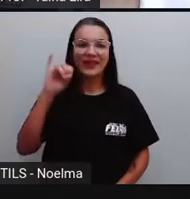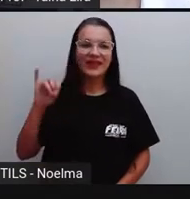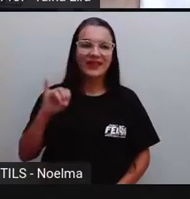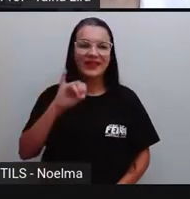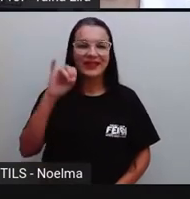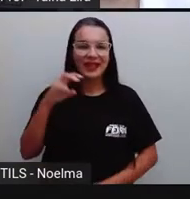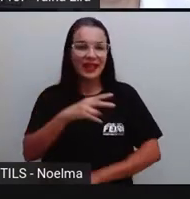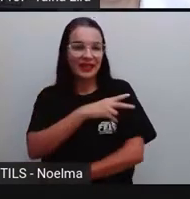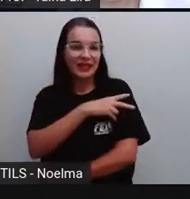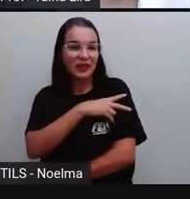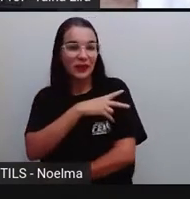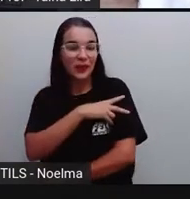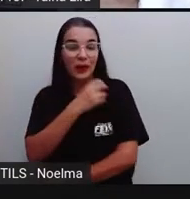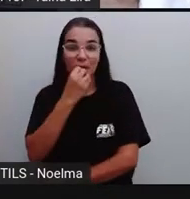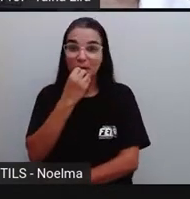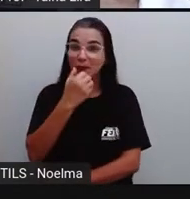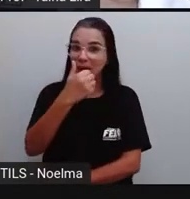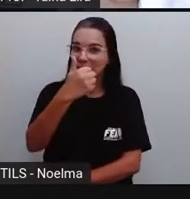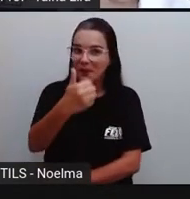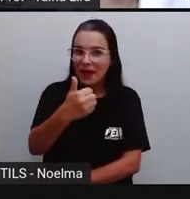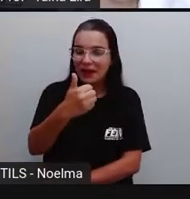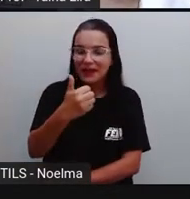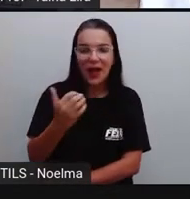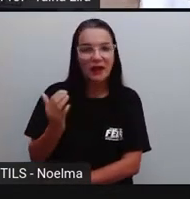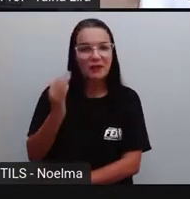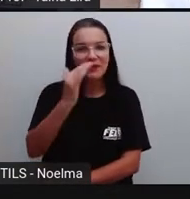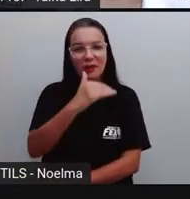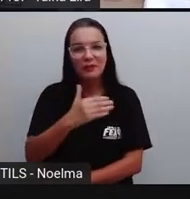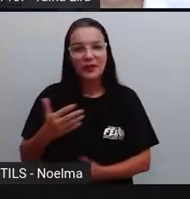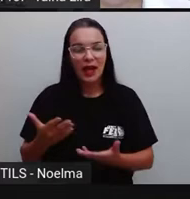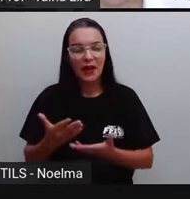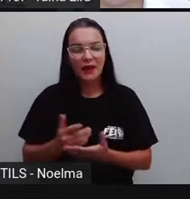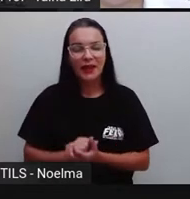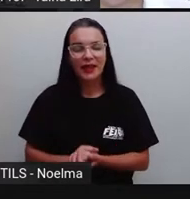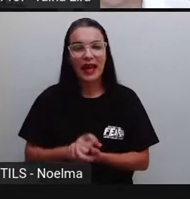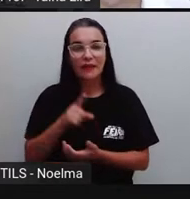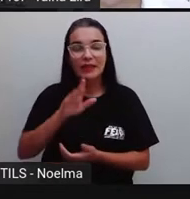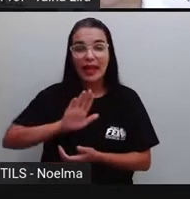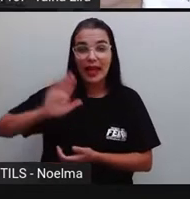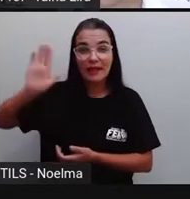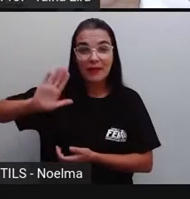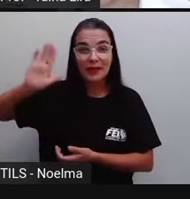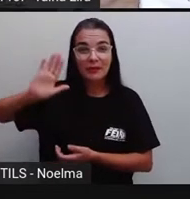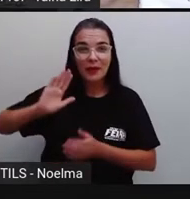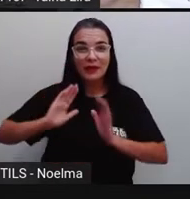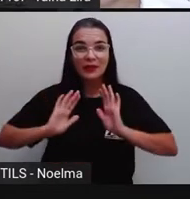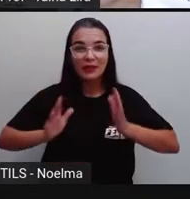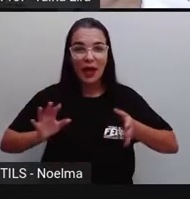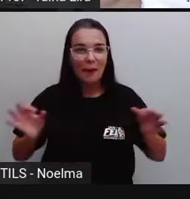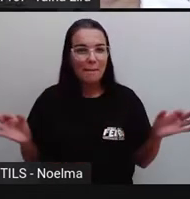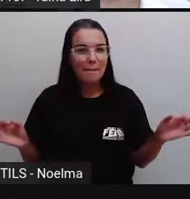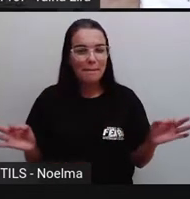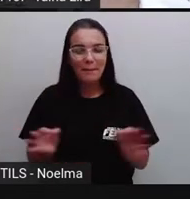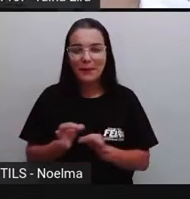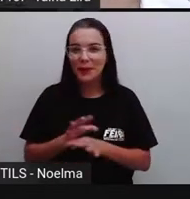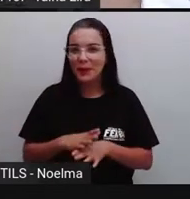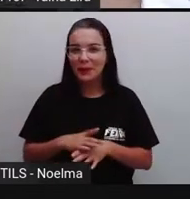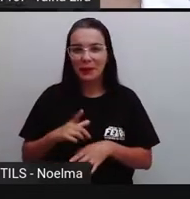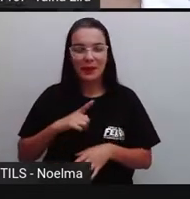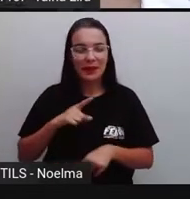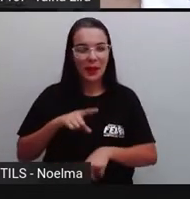Olá, segundo ano, como estão, meus amores? Vamos lá? Levanta aí a mão para prover. Quem é que está preparado para mais um momento de